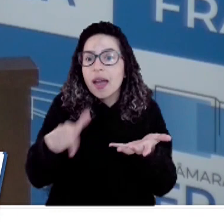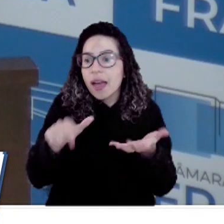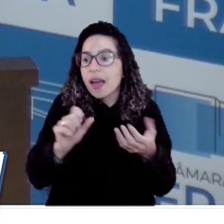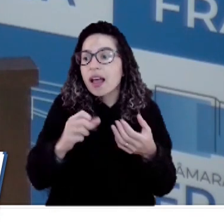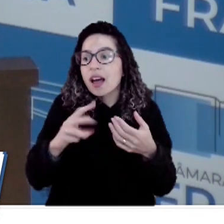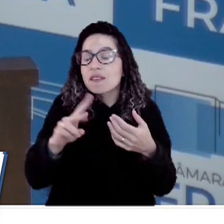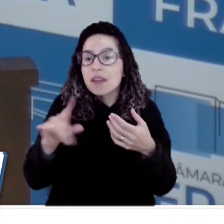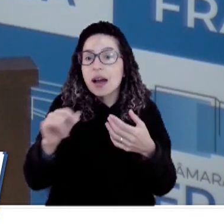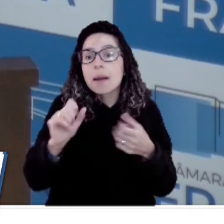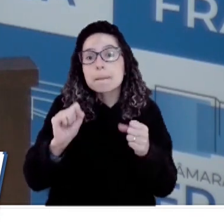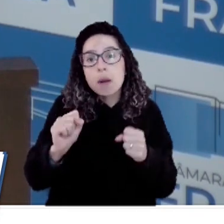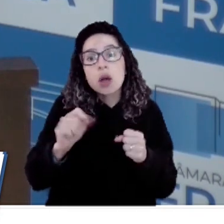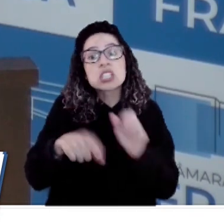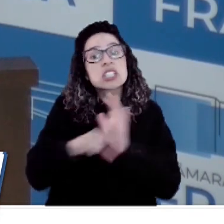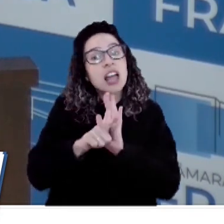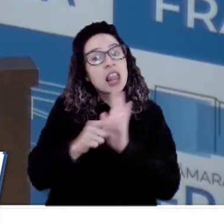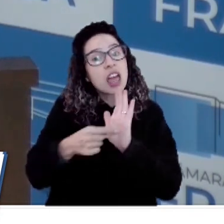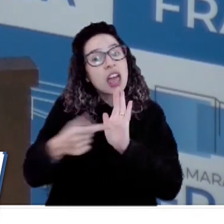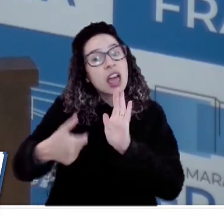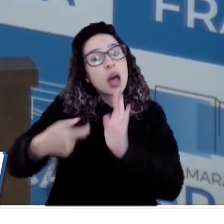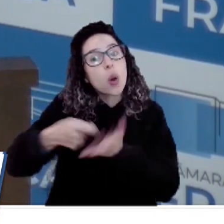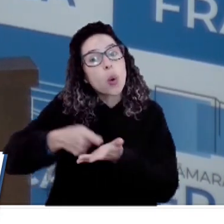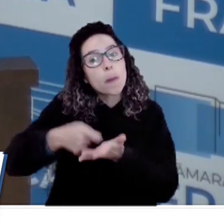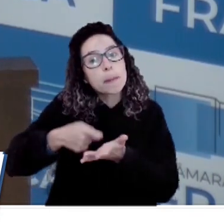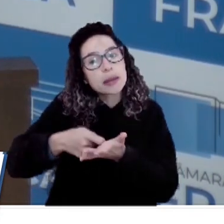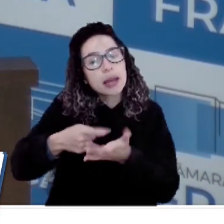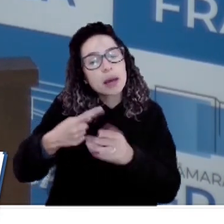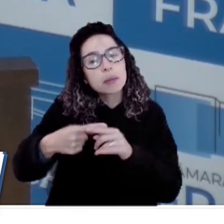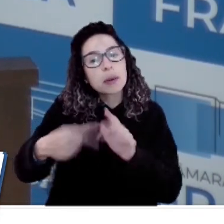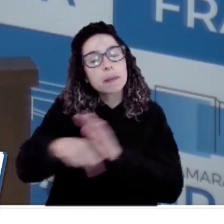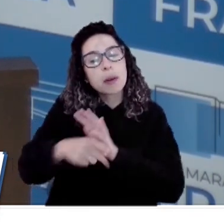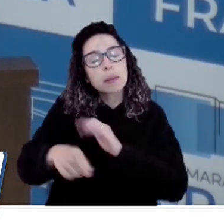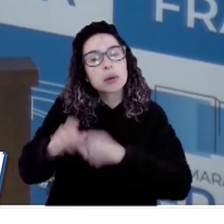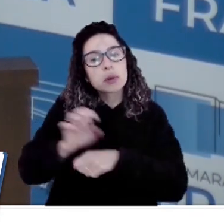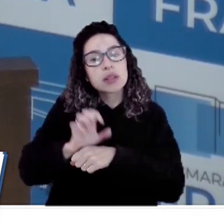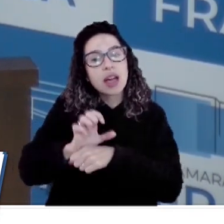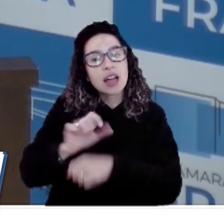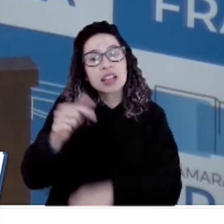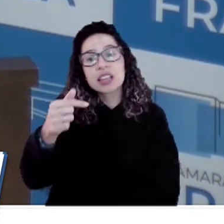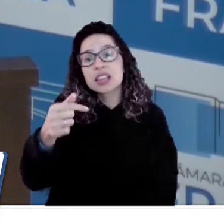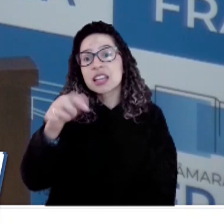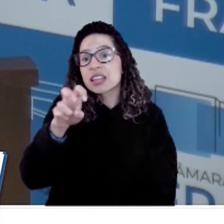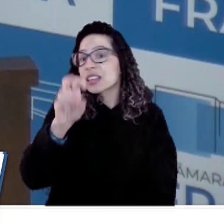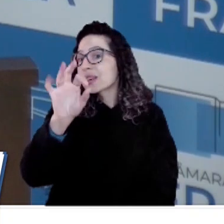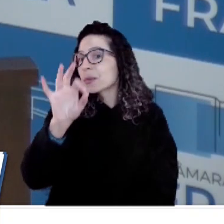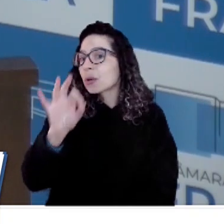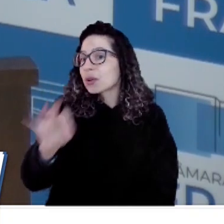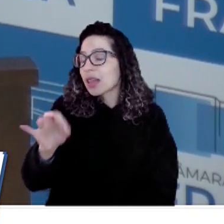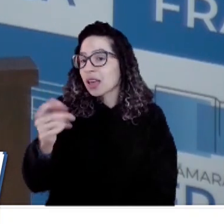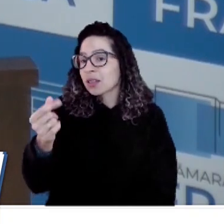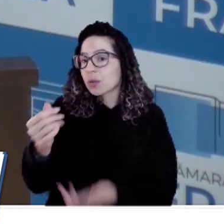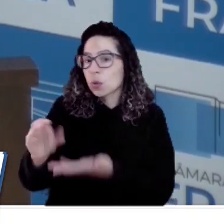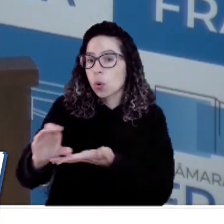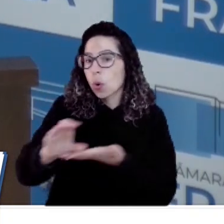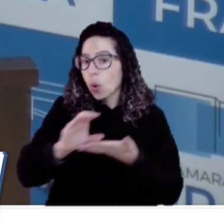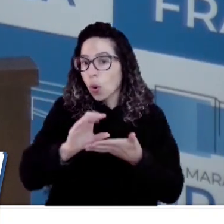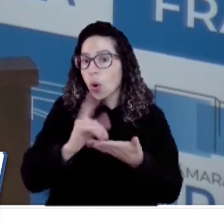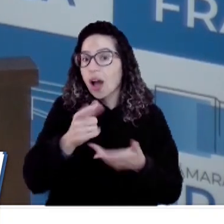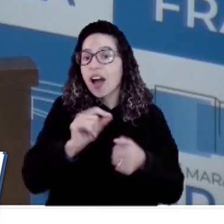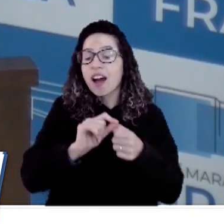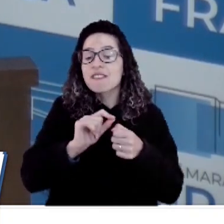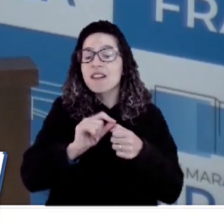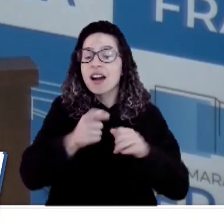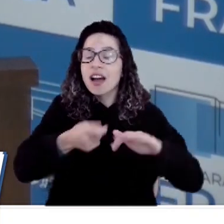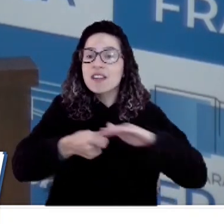ela por lei, ela é obrigada, por ser estatal, de 75% do seu lucro, fazer investimentos